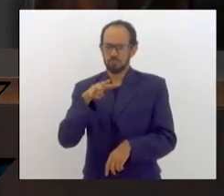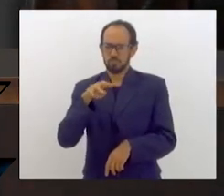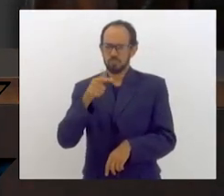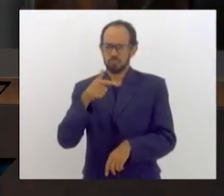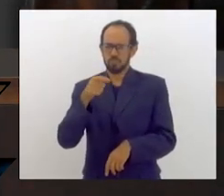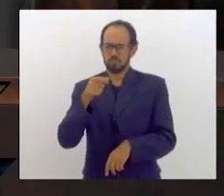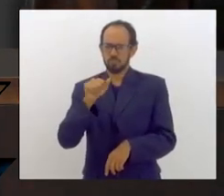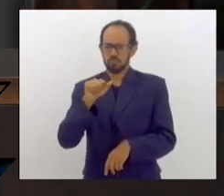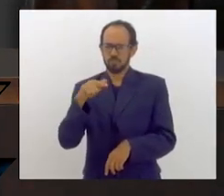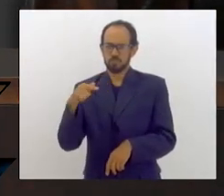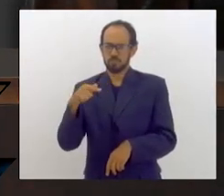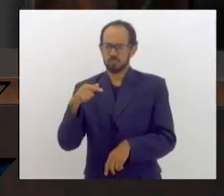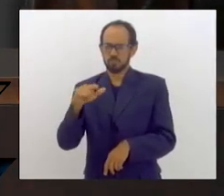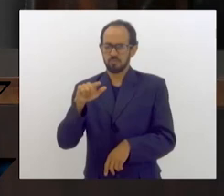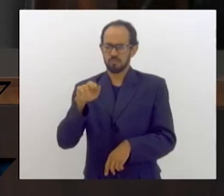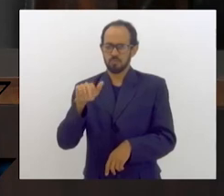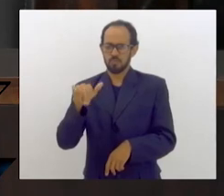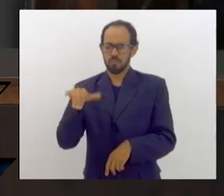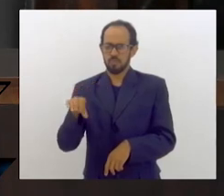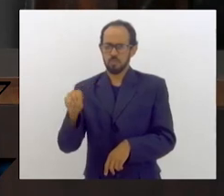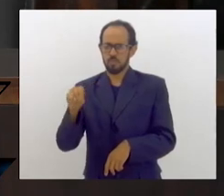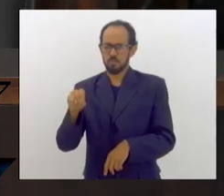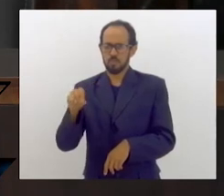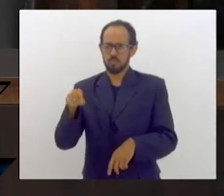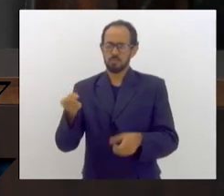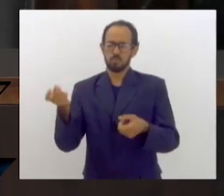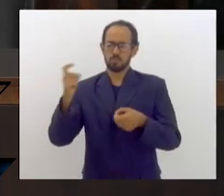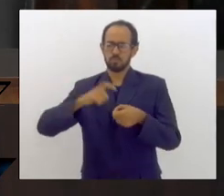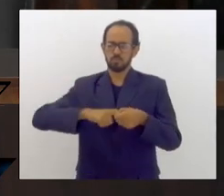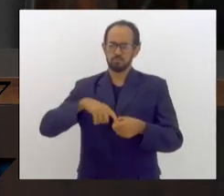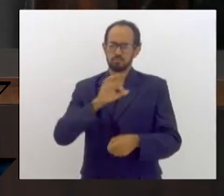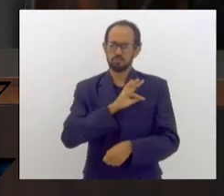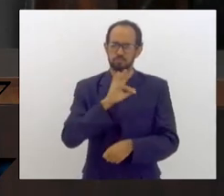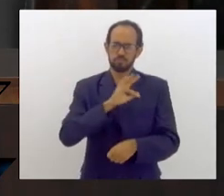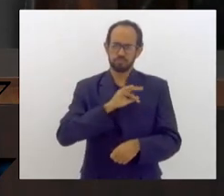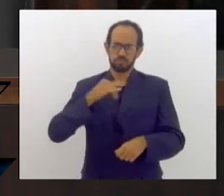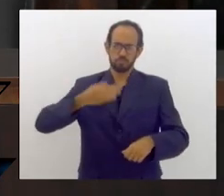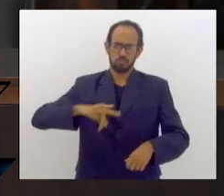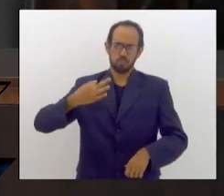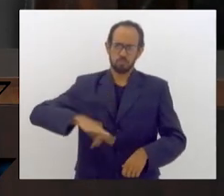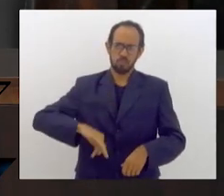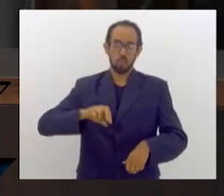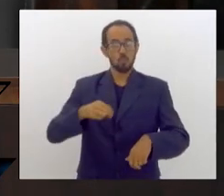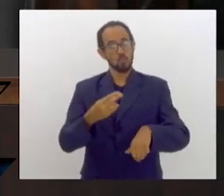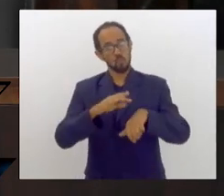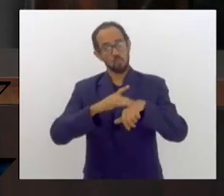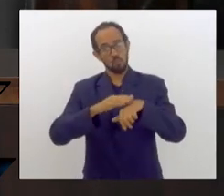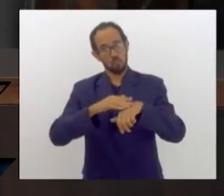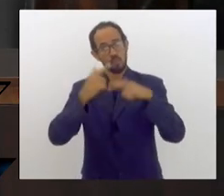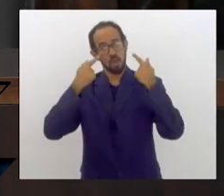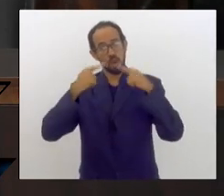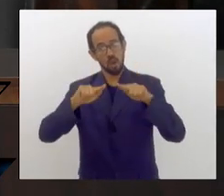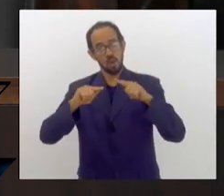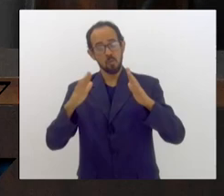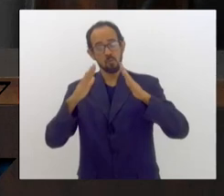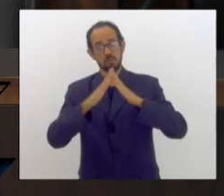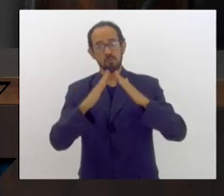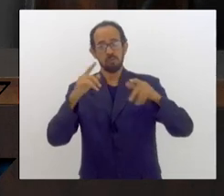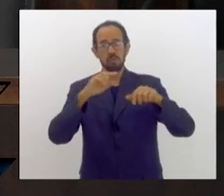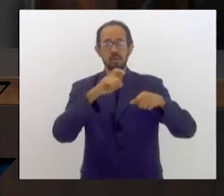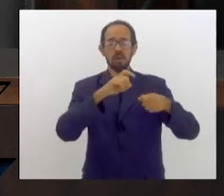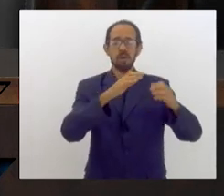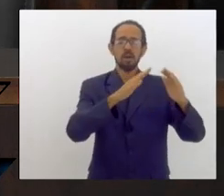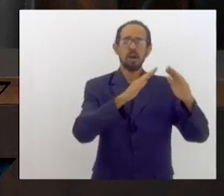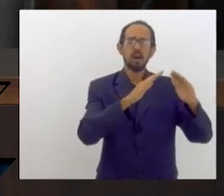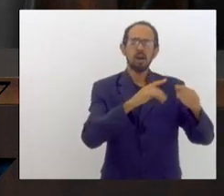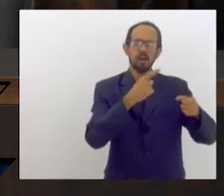Bruno Dauari, que dispõe sobre o retorno de policiais feridos ou com moléstias graves aos seus municípios de residência na forma